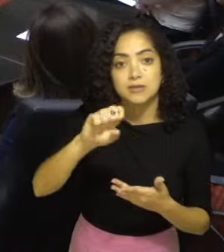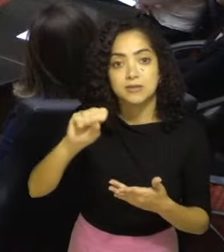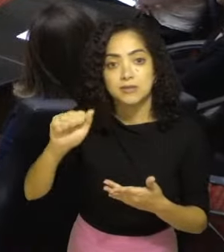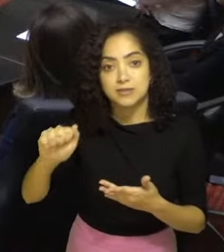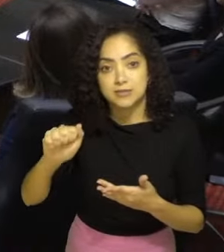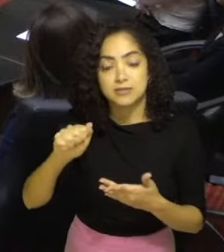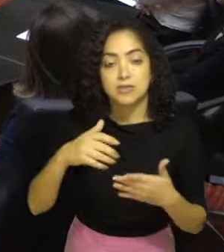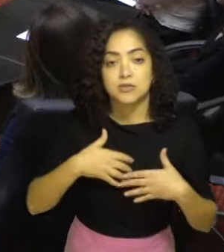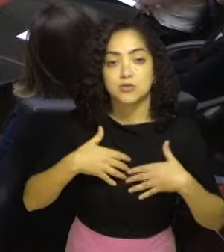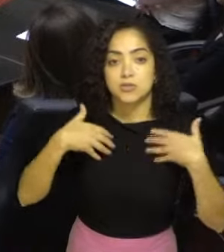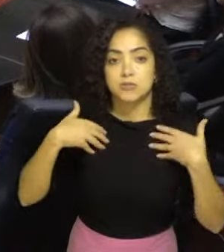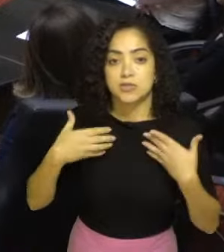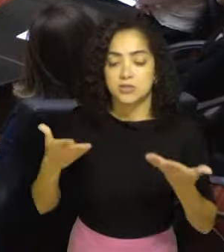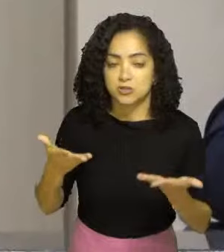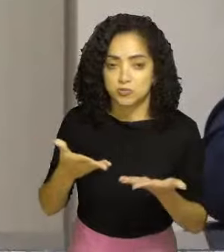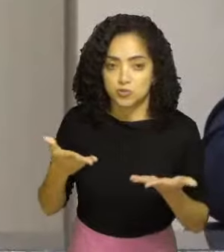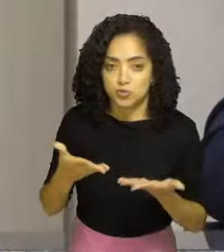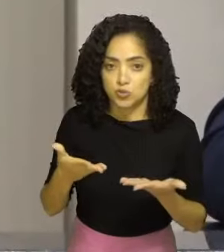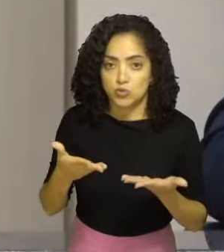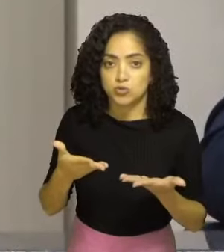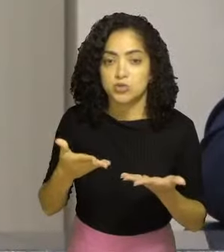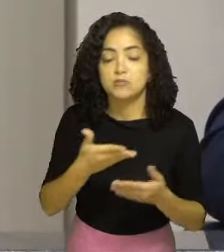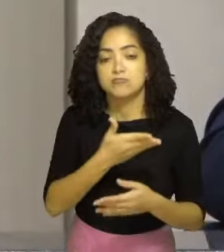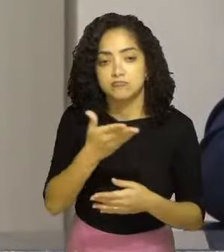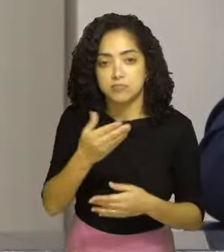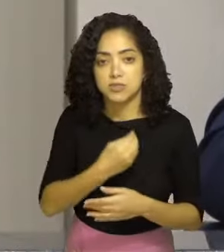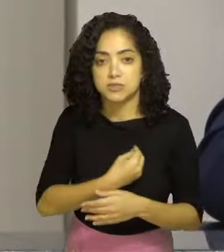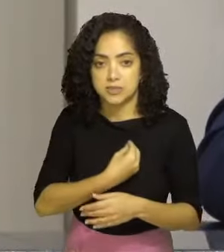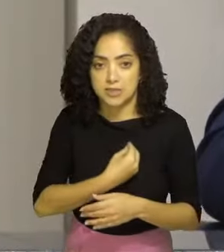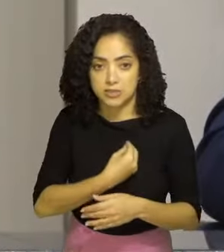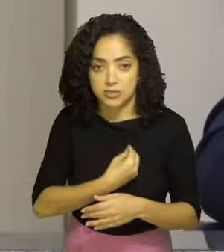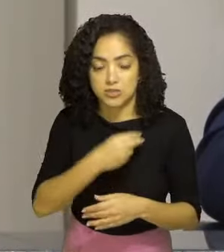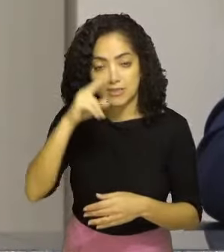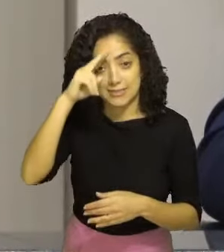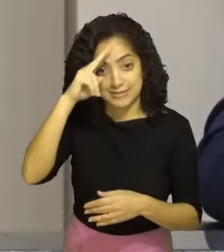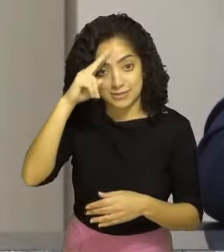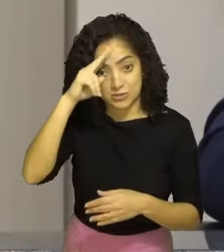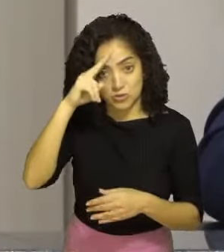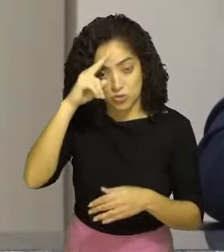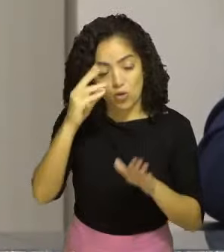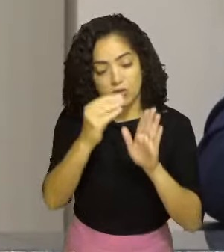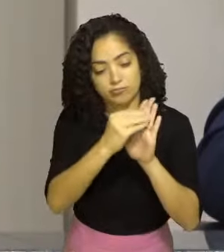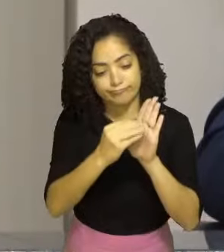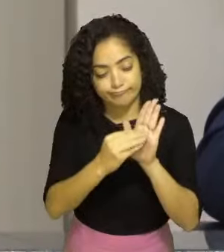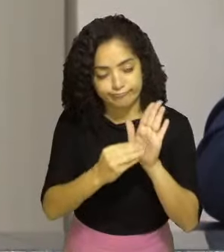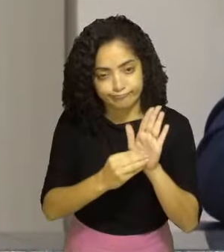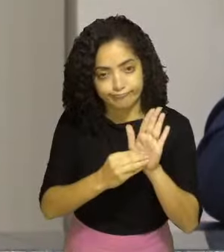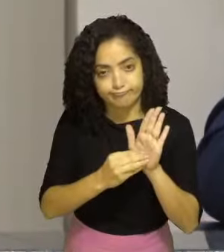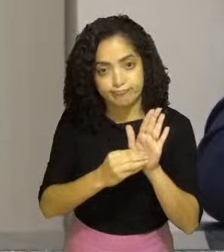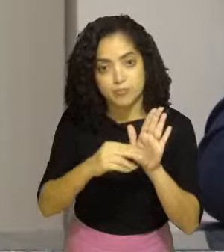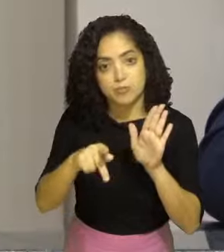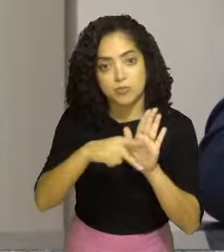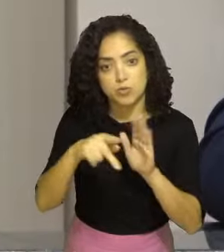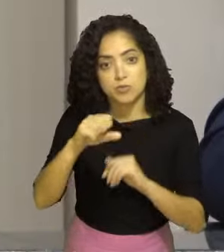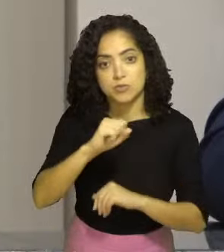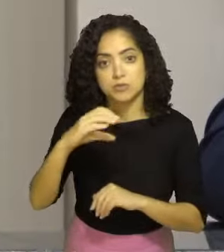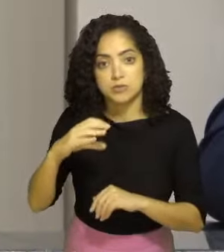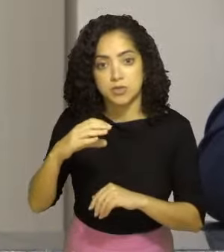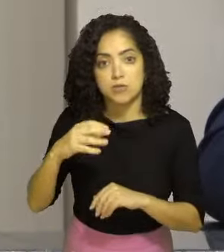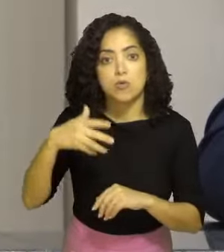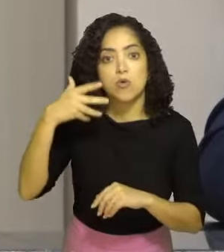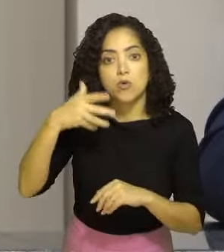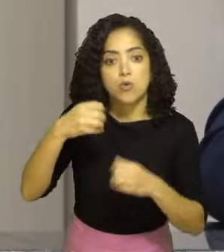aqui hoje, estejam nessa história das mulheres catarinenses, contada